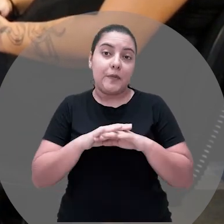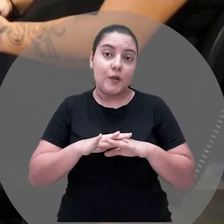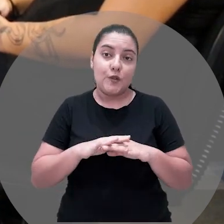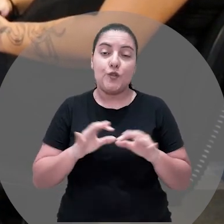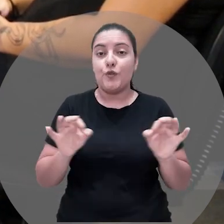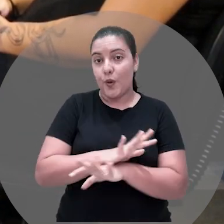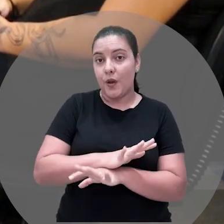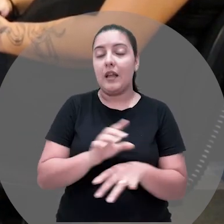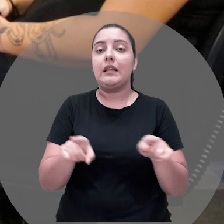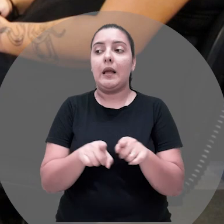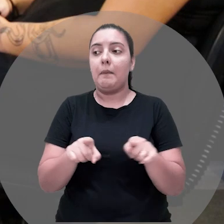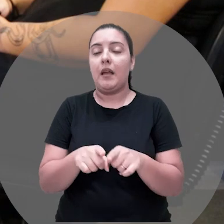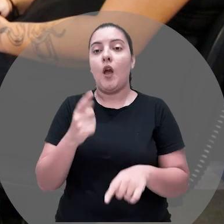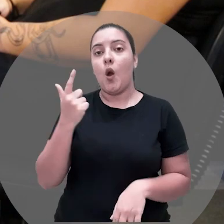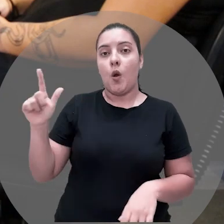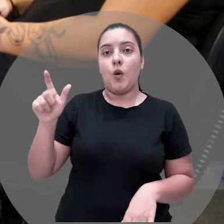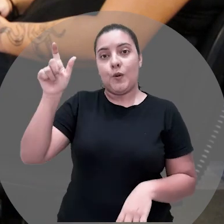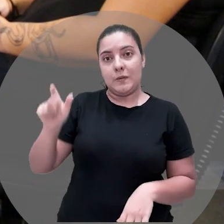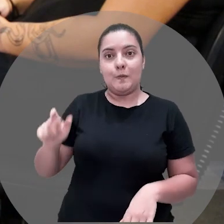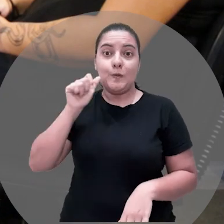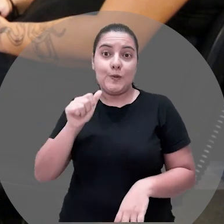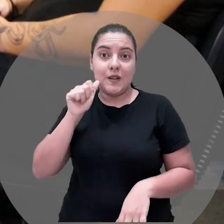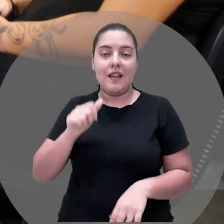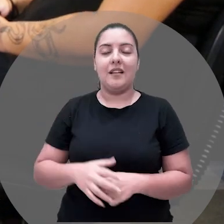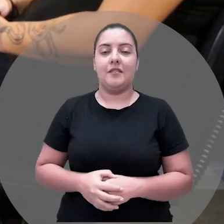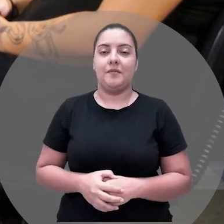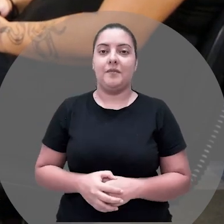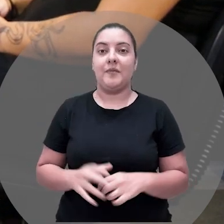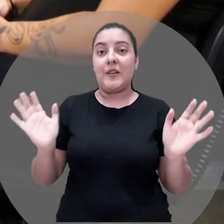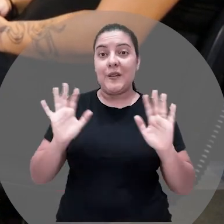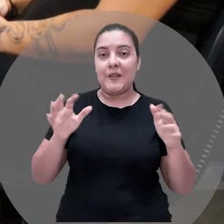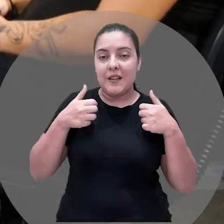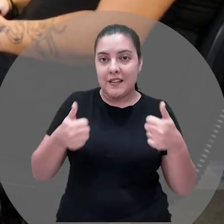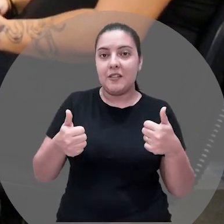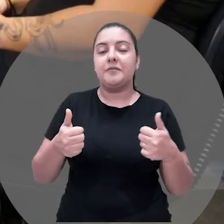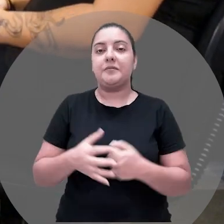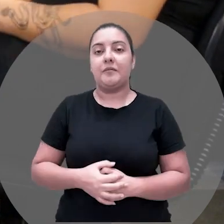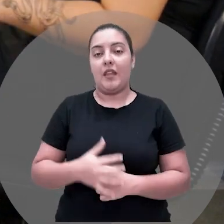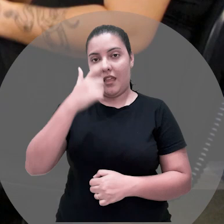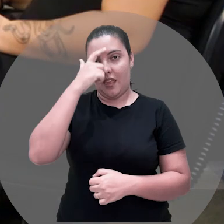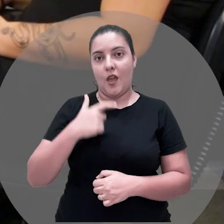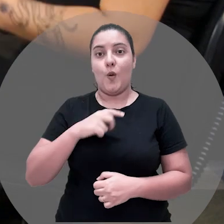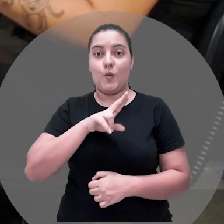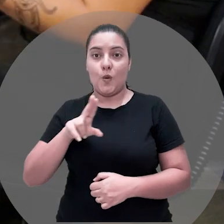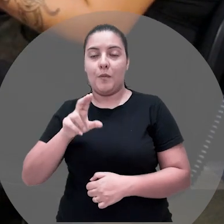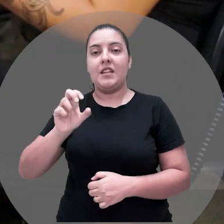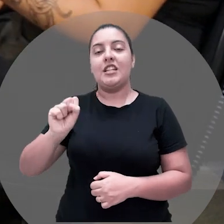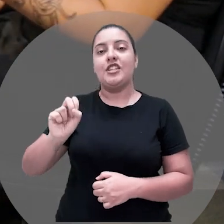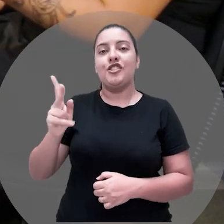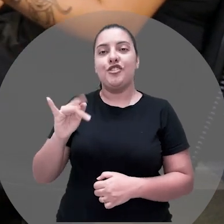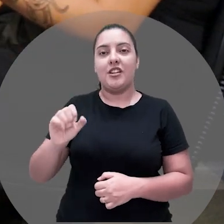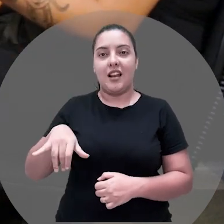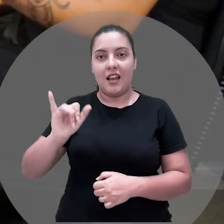e é isso aí a gente também tá aqui com a nossa outra Oi gente tudo bom Eu sou